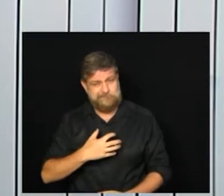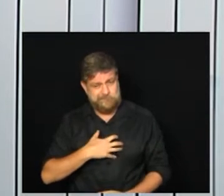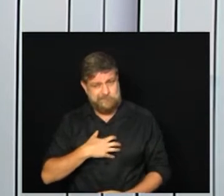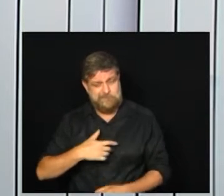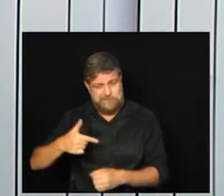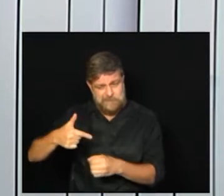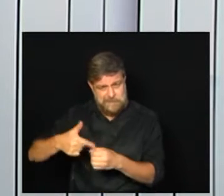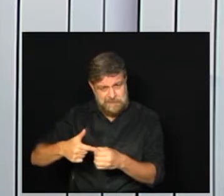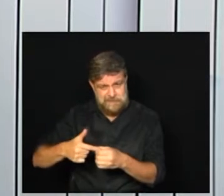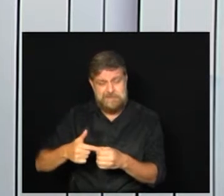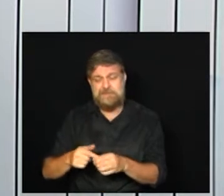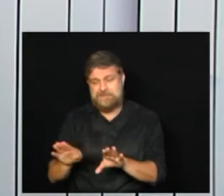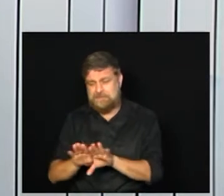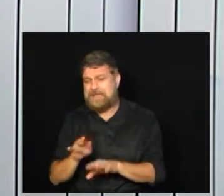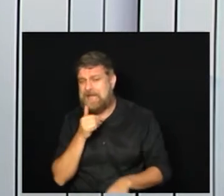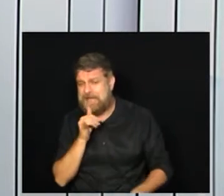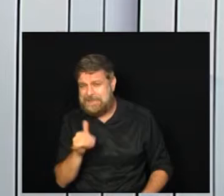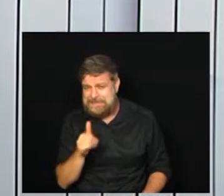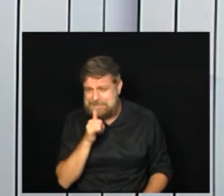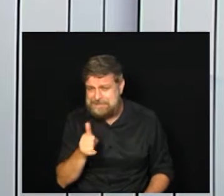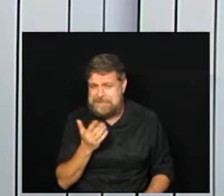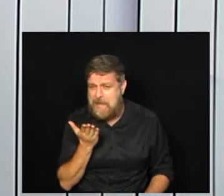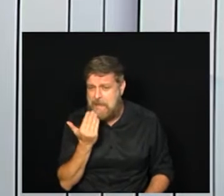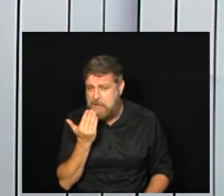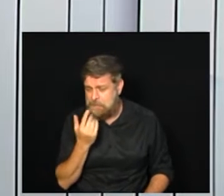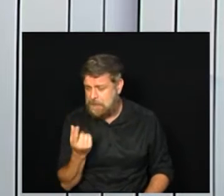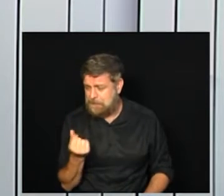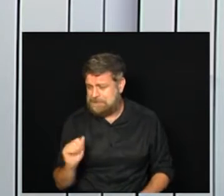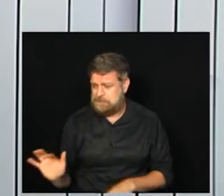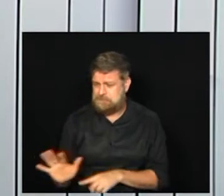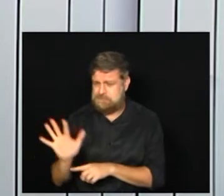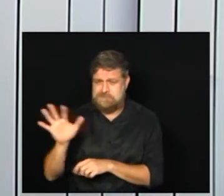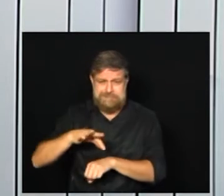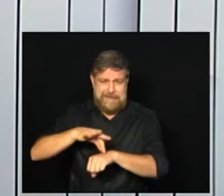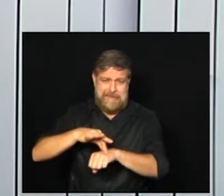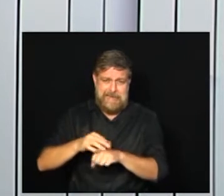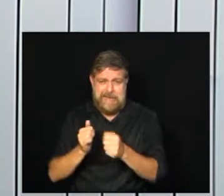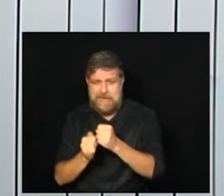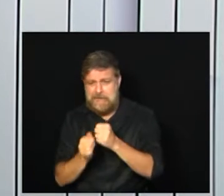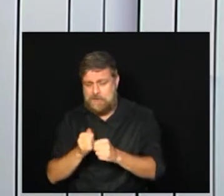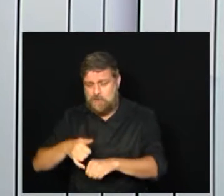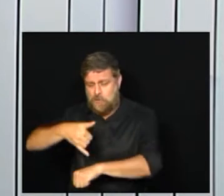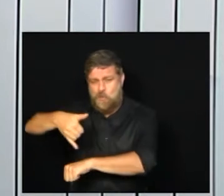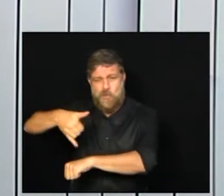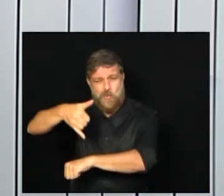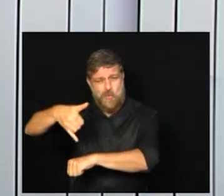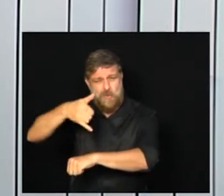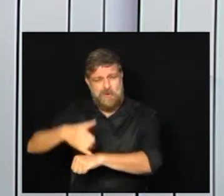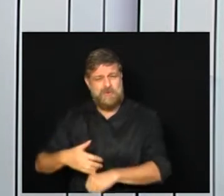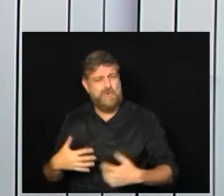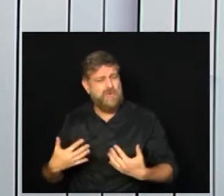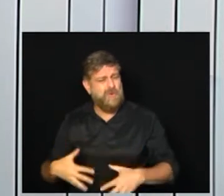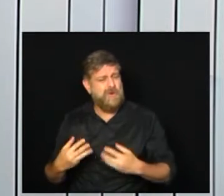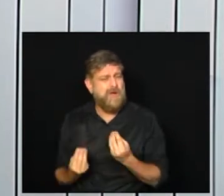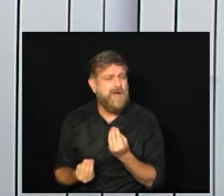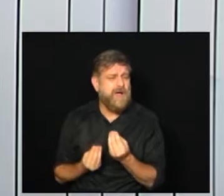no preço da energia elétrica, de alimentos como carne, arroz, óleo de cozinha. Então,